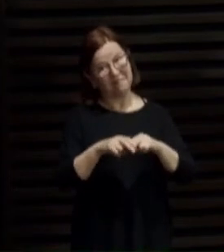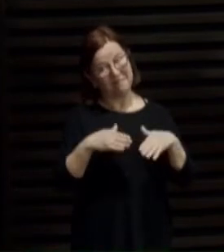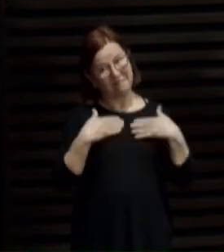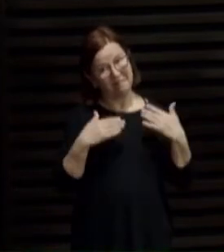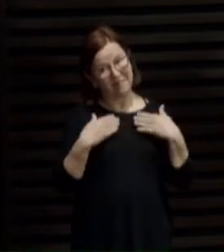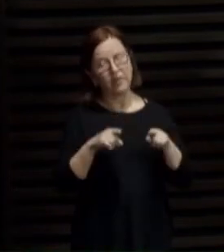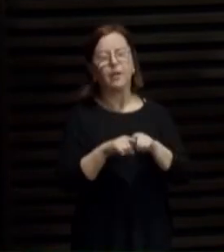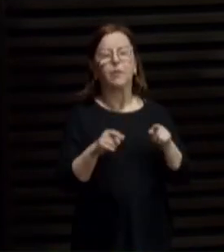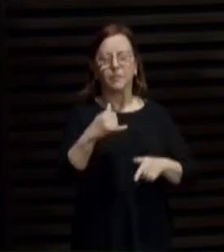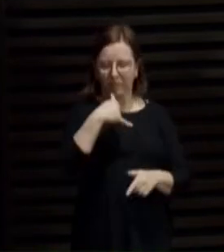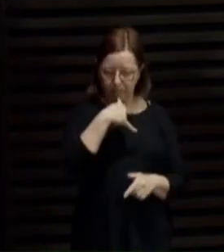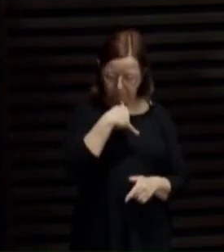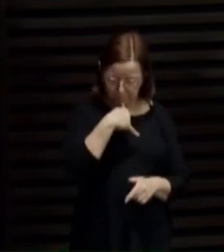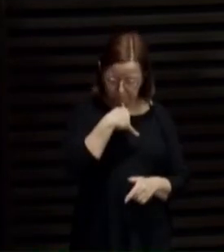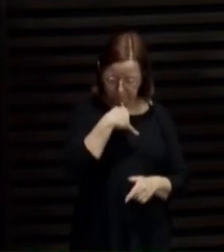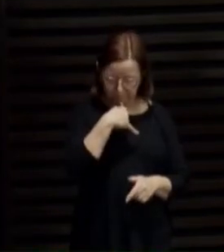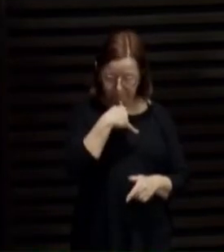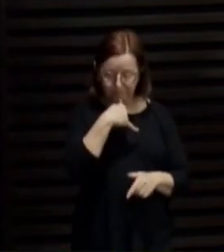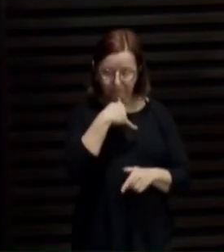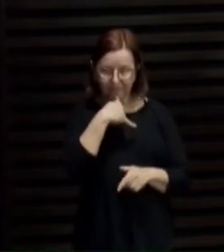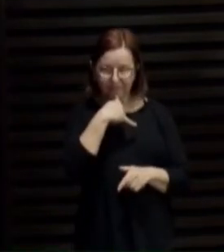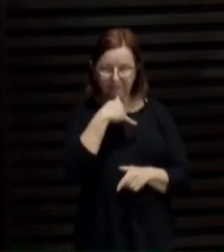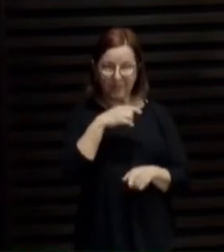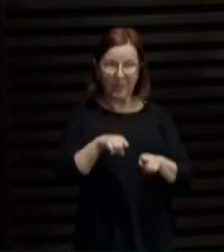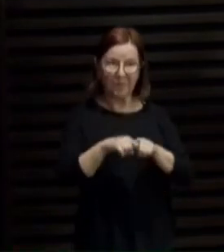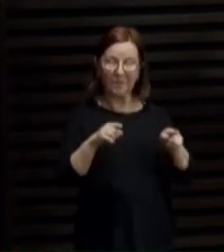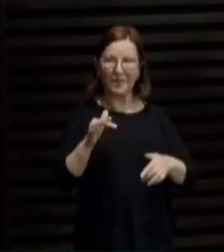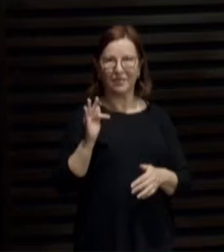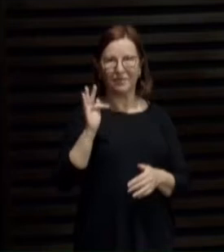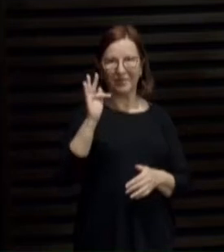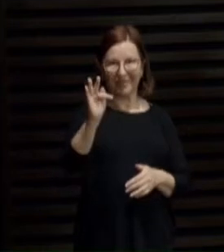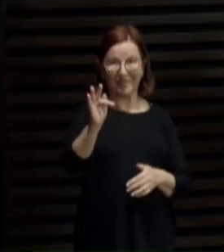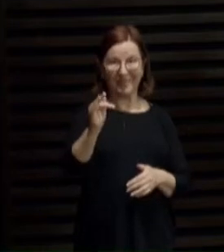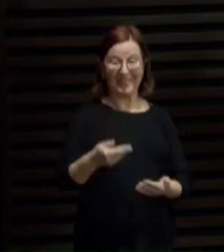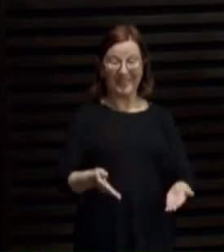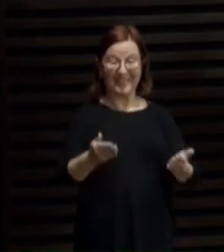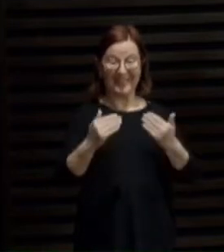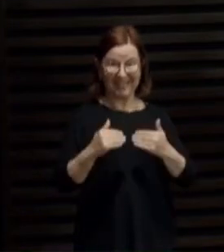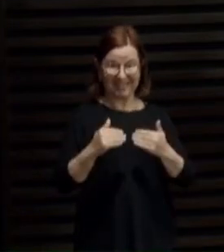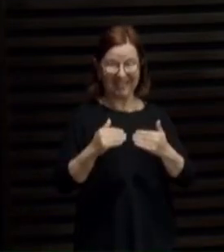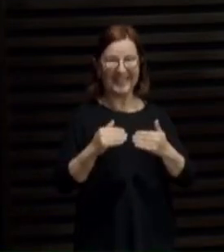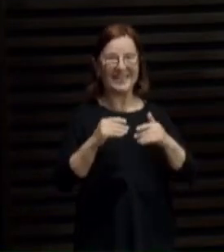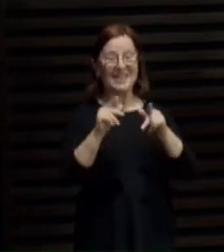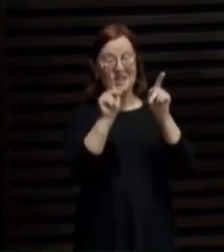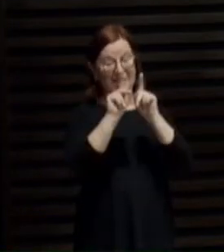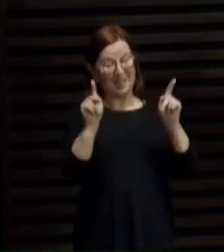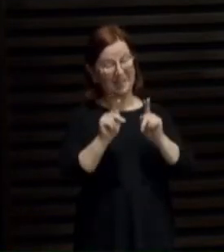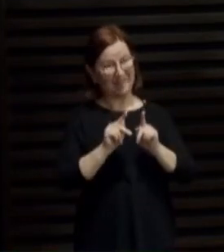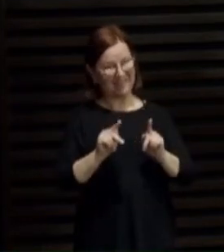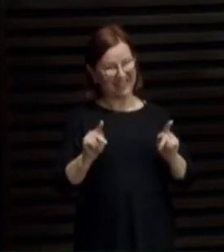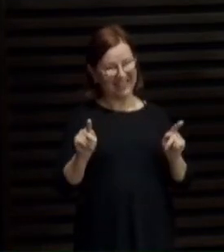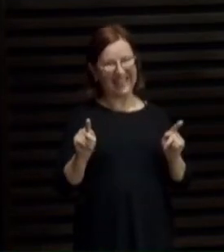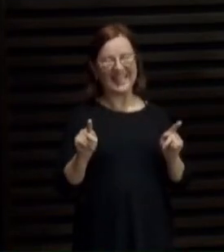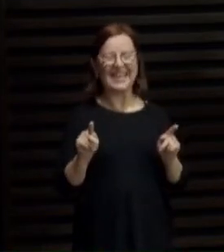alegria, mas de tristeza. Porém, mais tarde, produz fruto pacífico aos que têm